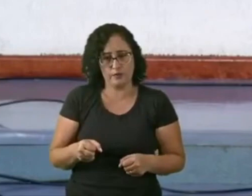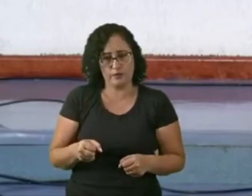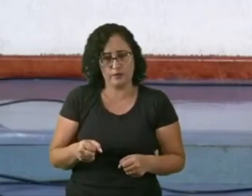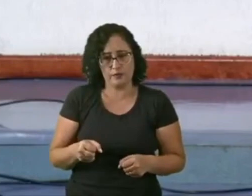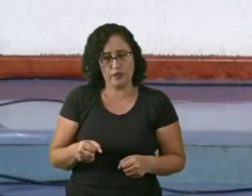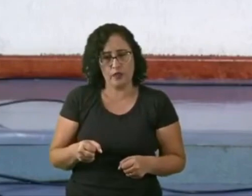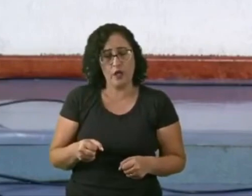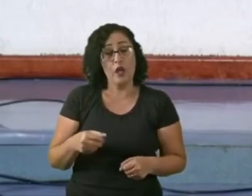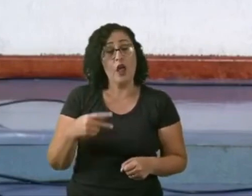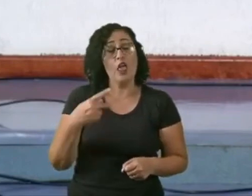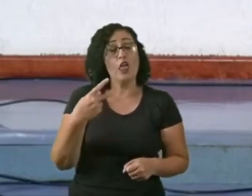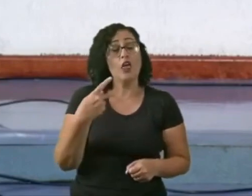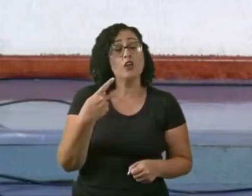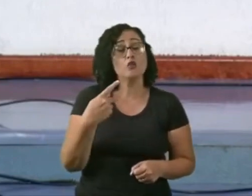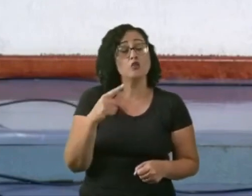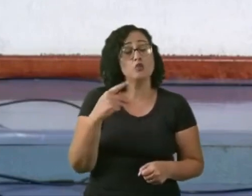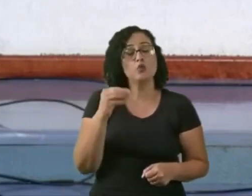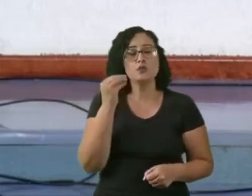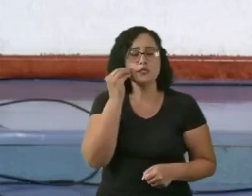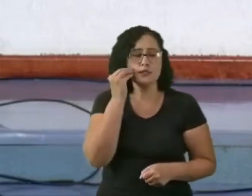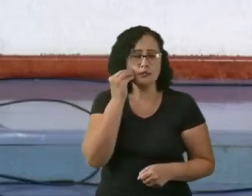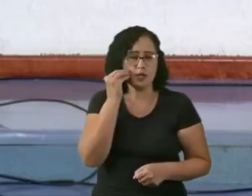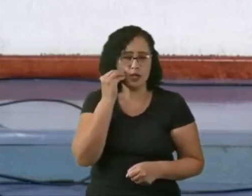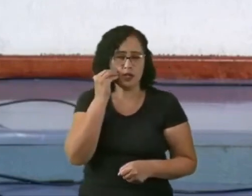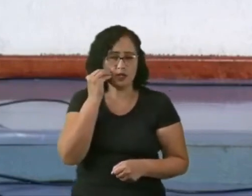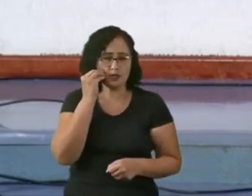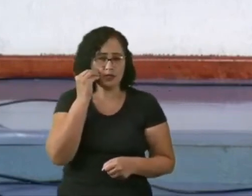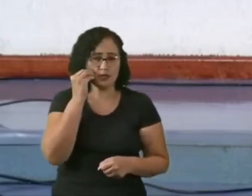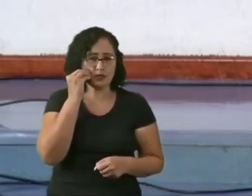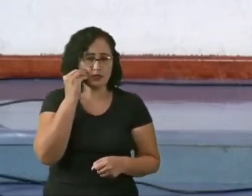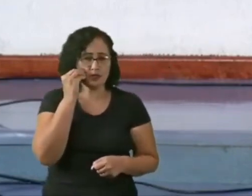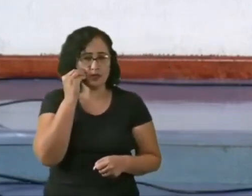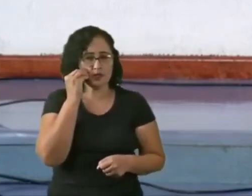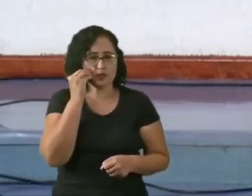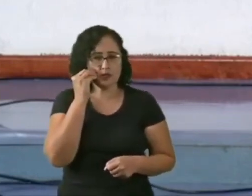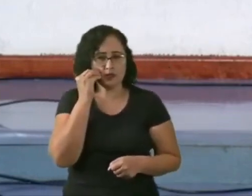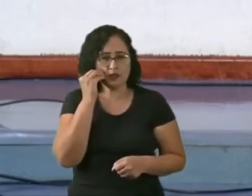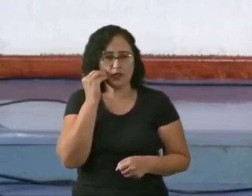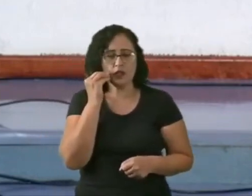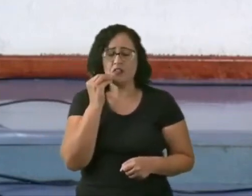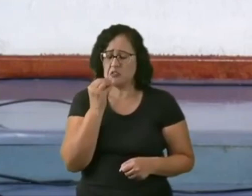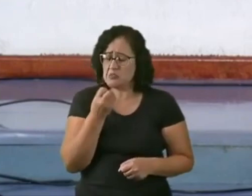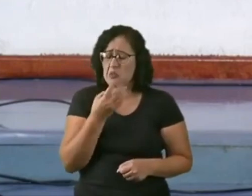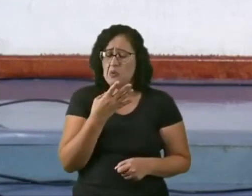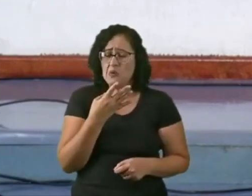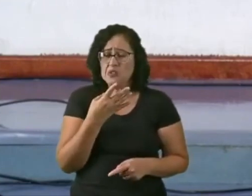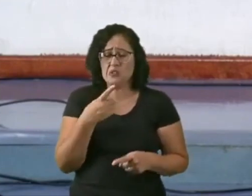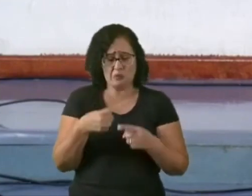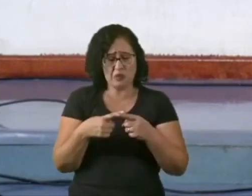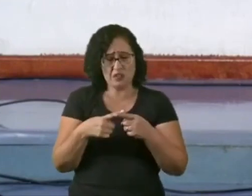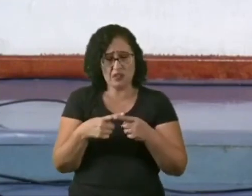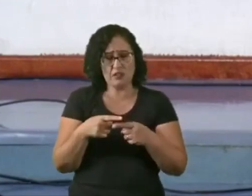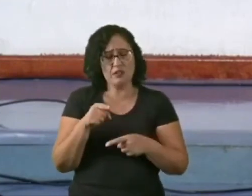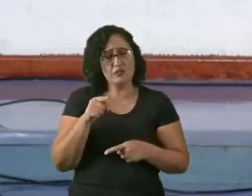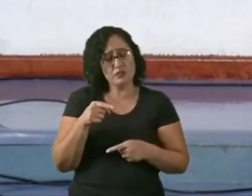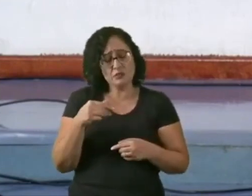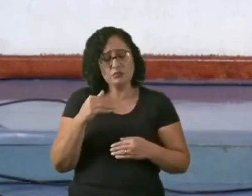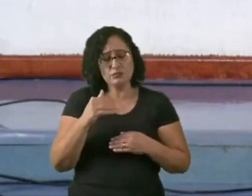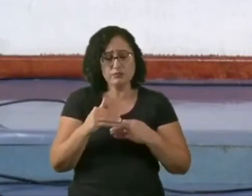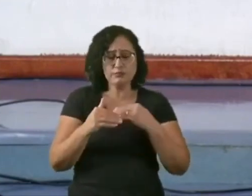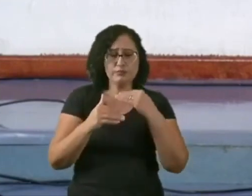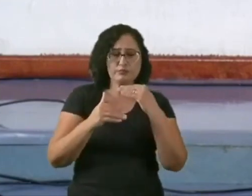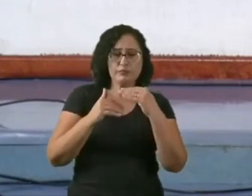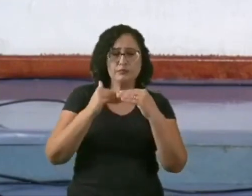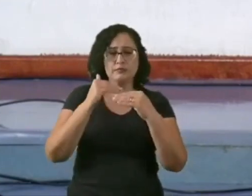guardado como aprendizagem, como aprendizado para amadurecimento